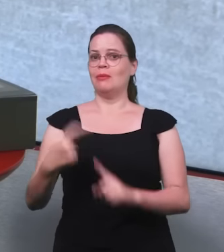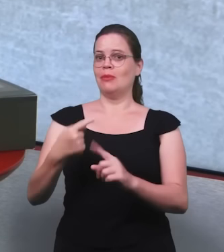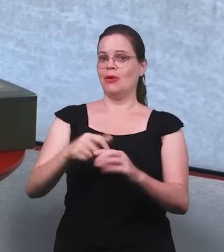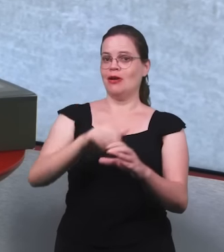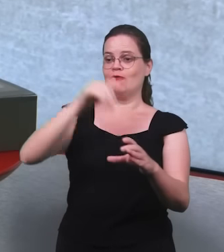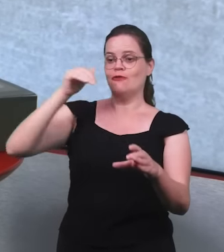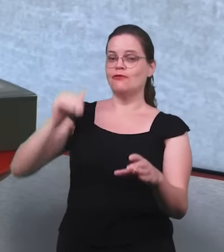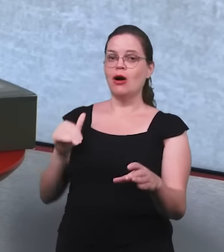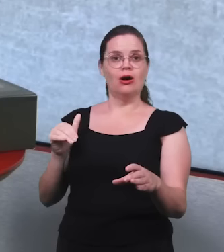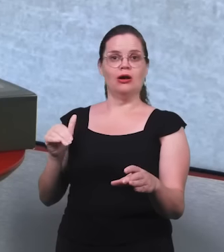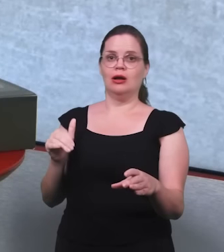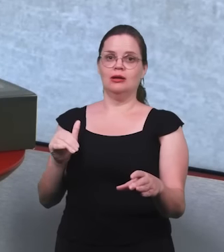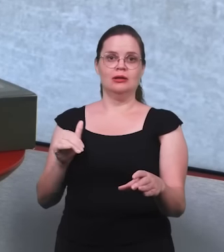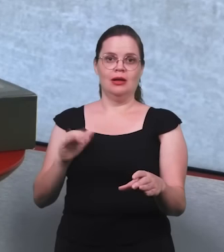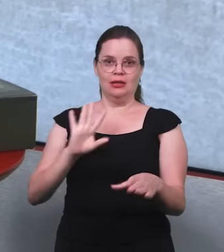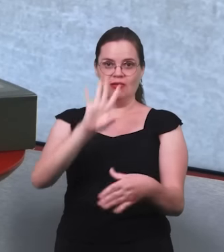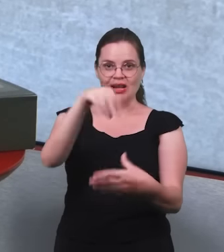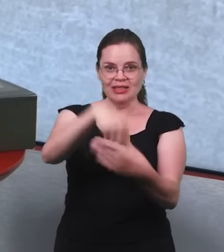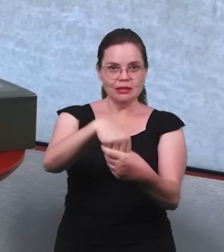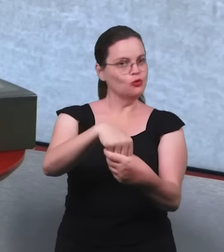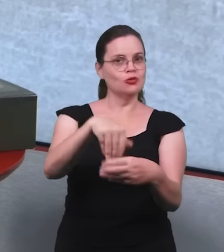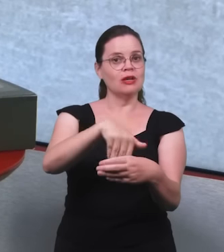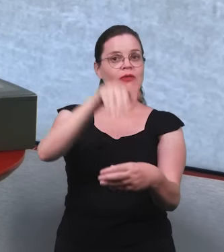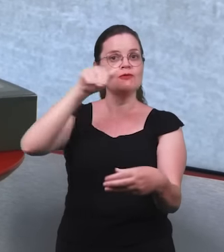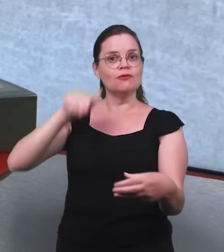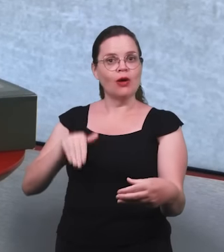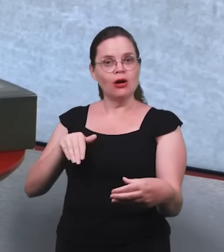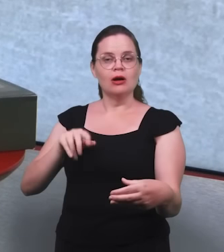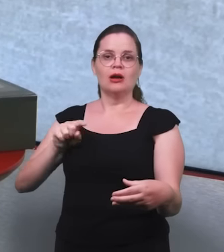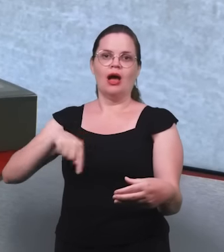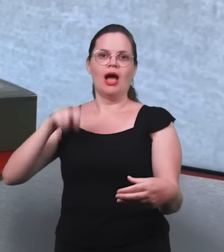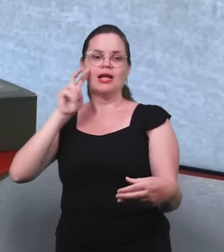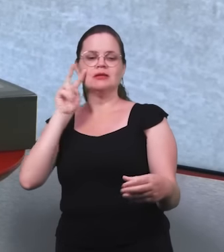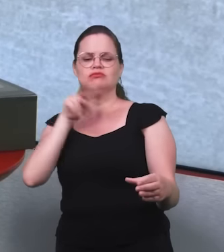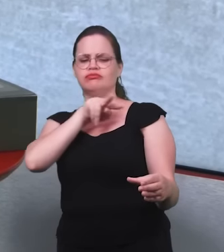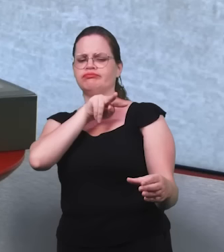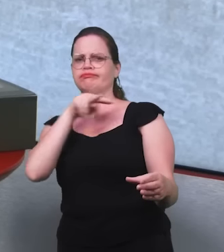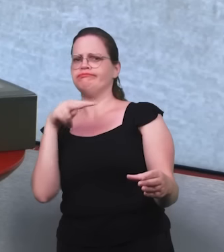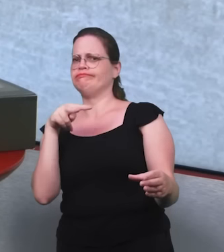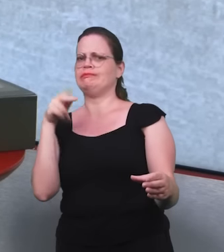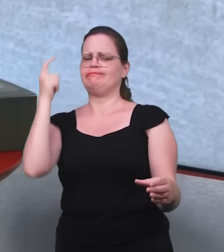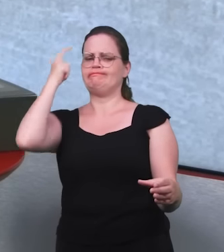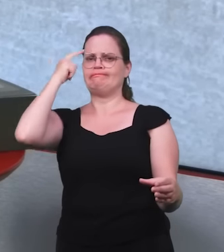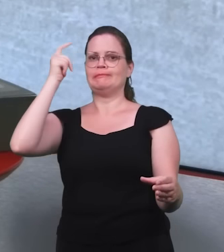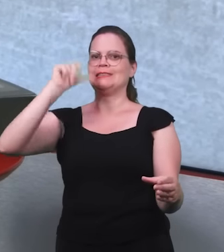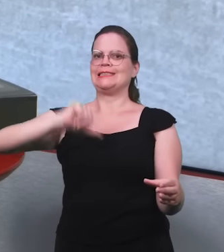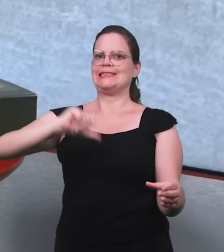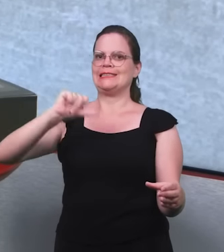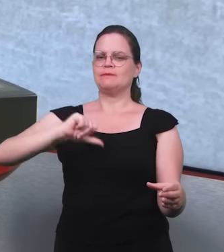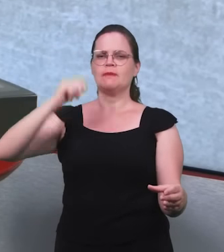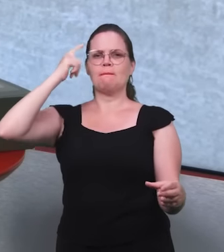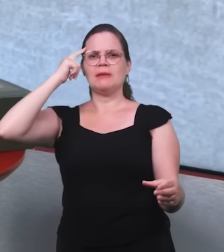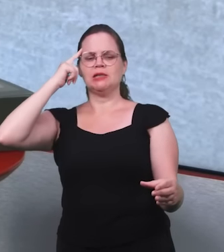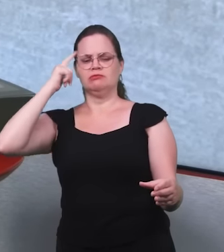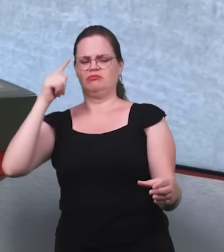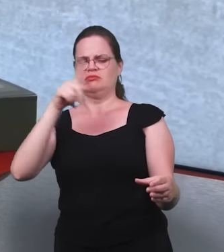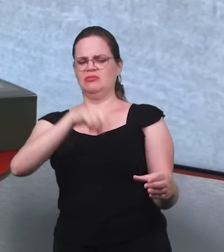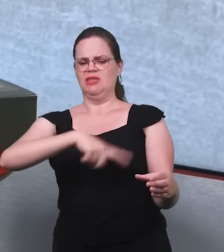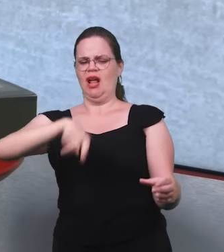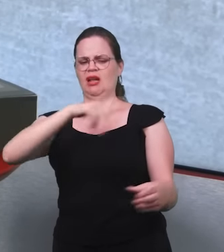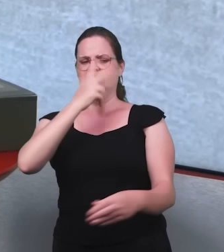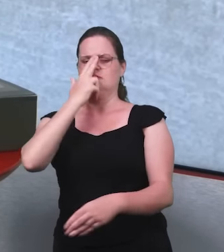fora, eles não estavam ali no mesmo ambiente. E aí chegaram inclusive a pensar que os irmãos ali